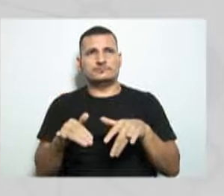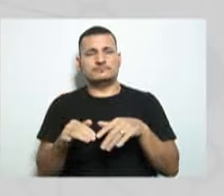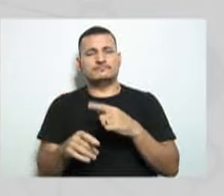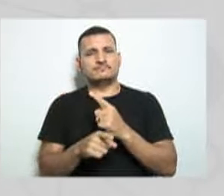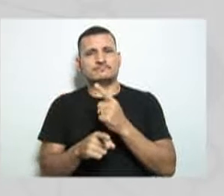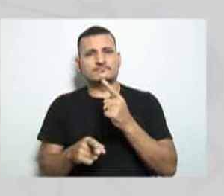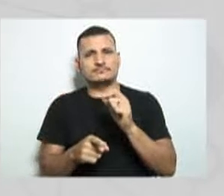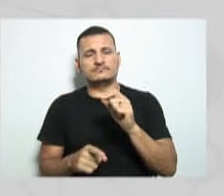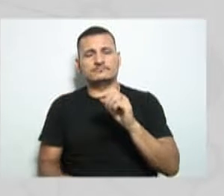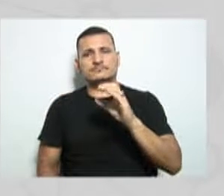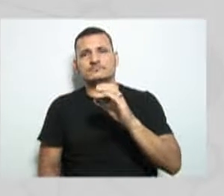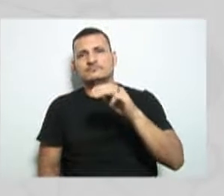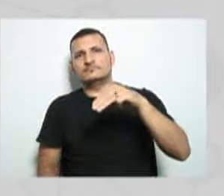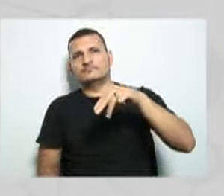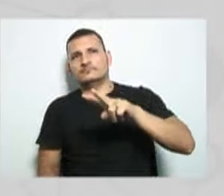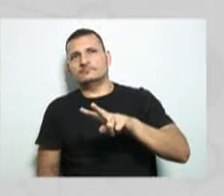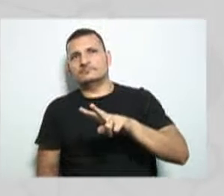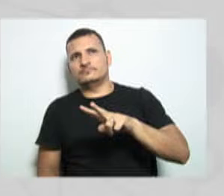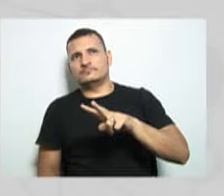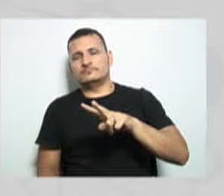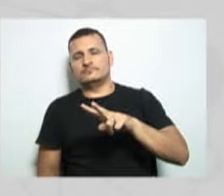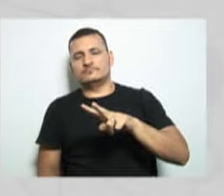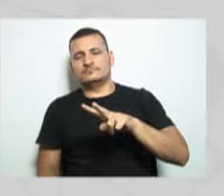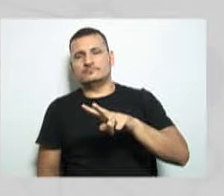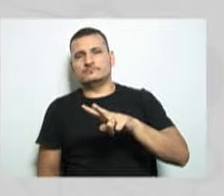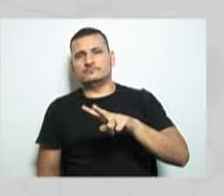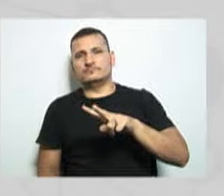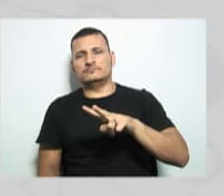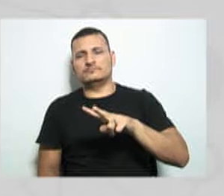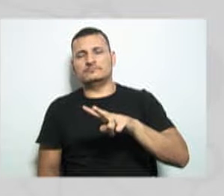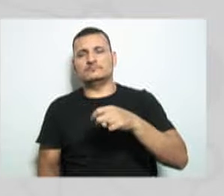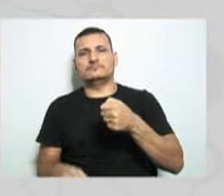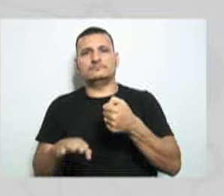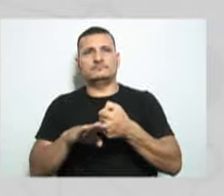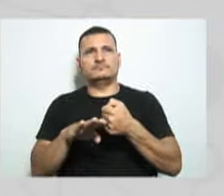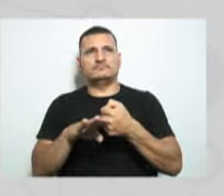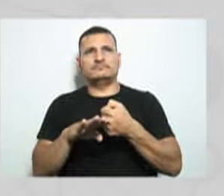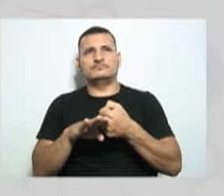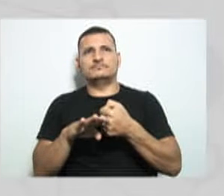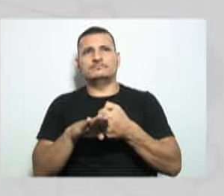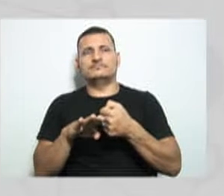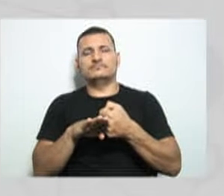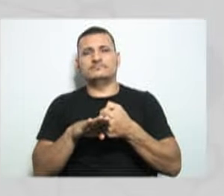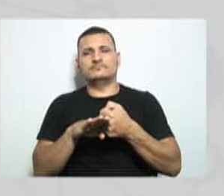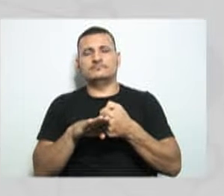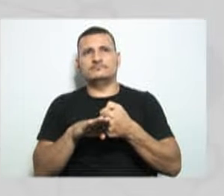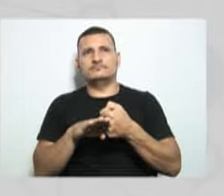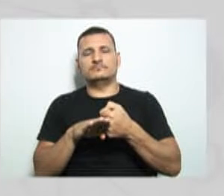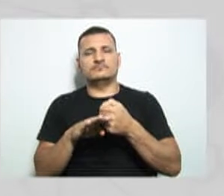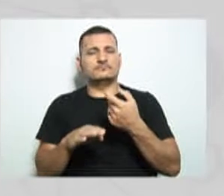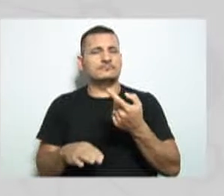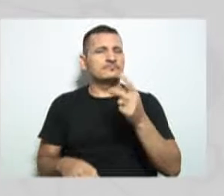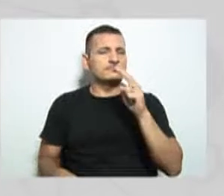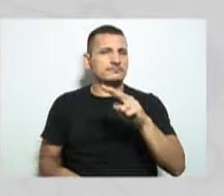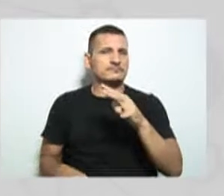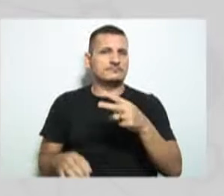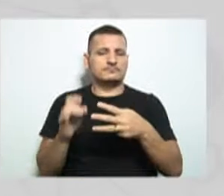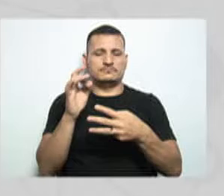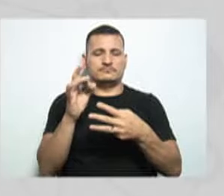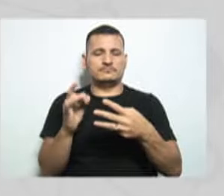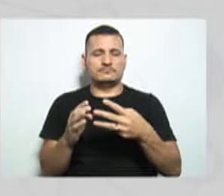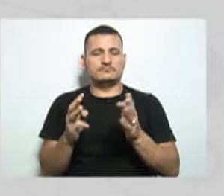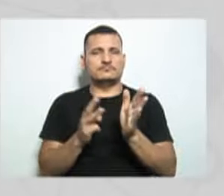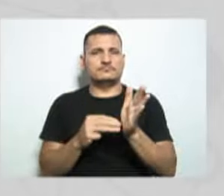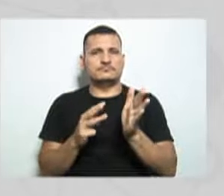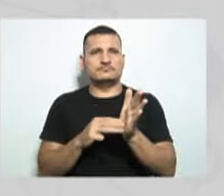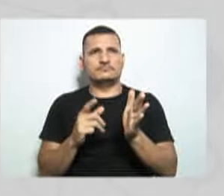quê? O meu CMV e a minha média e o meu estoque final. Observe que para cada método teve o quê?